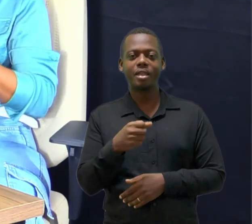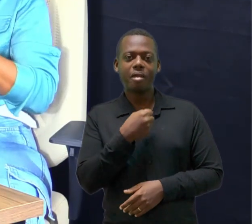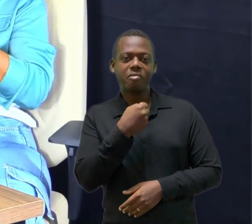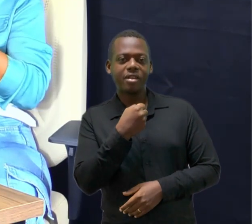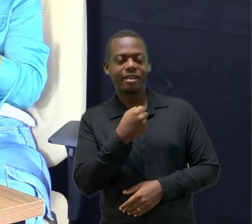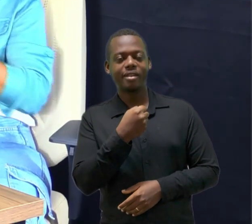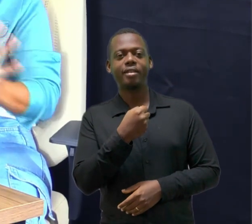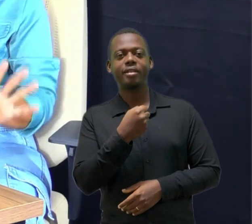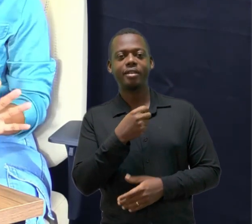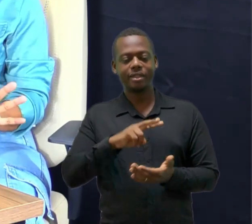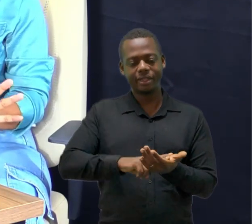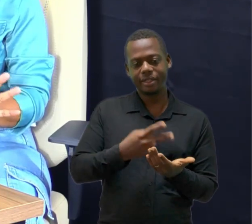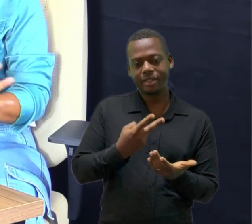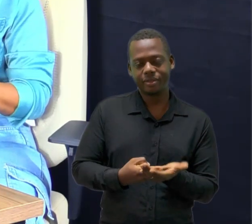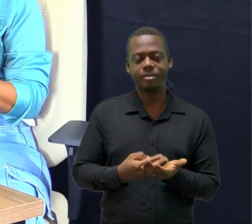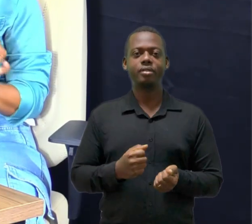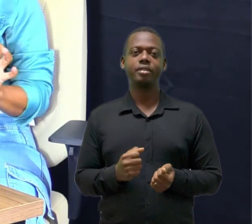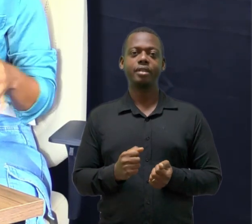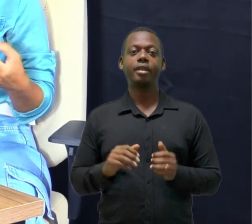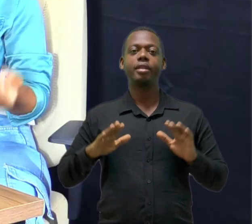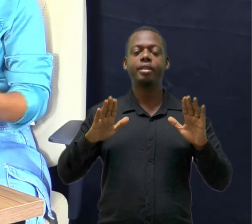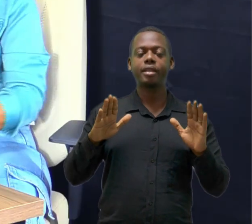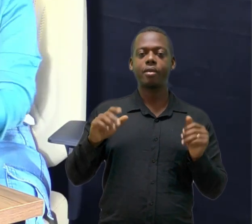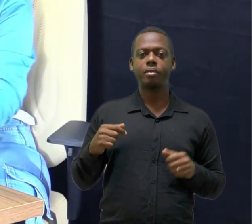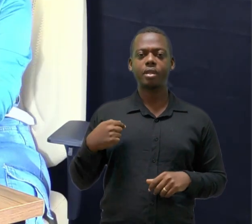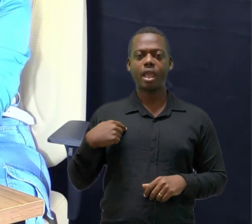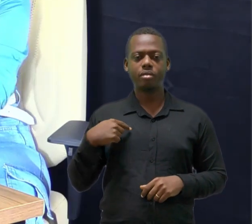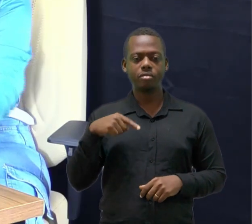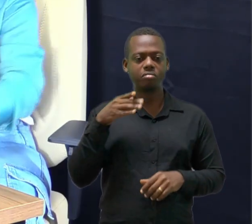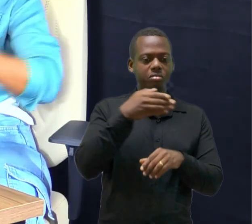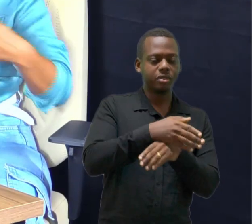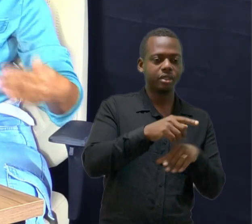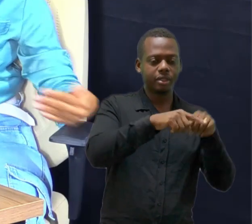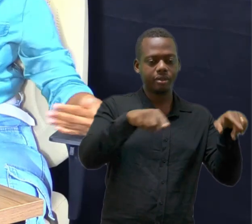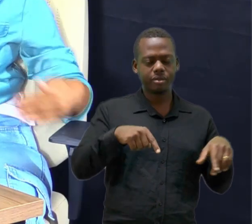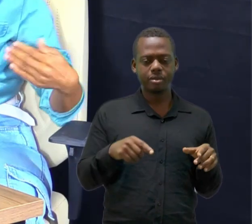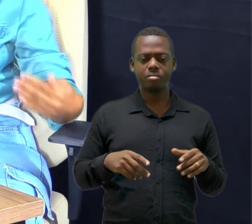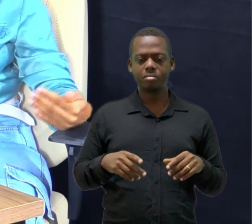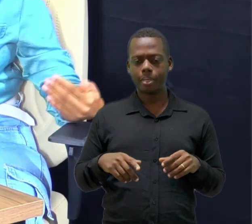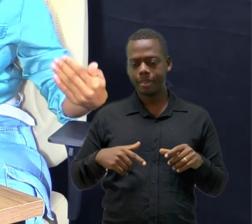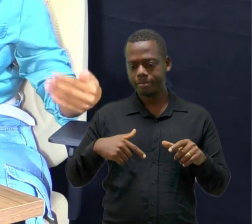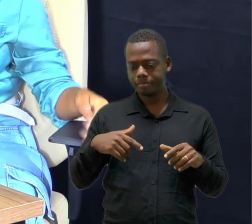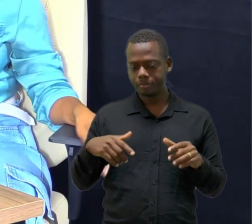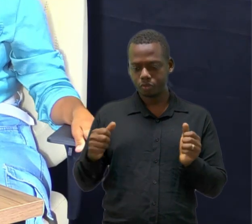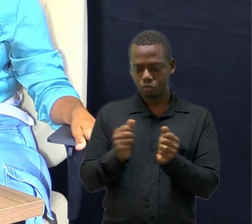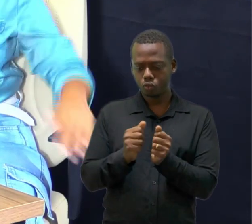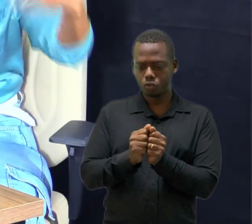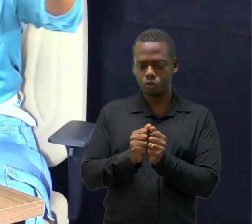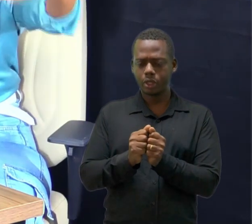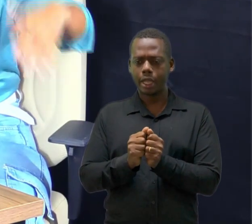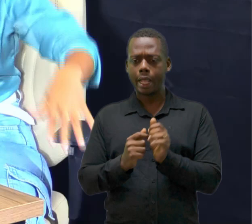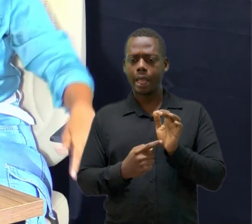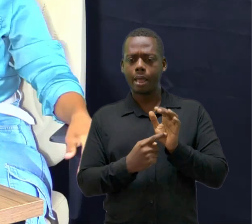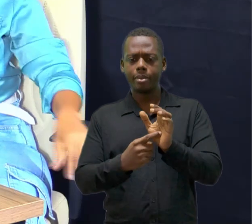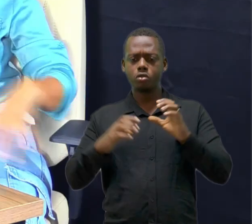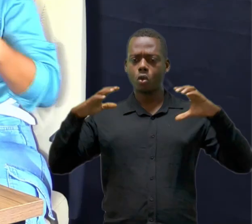caso, traduzir a fala dele, né? Então, quando eu cheguei lá, eu trabalhei isso com ele e terminou ele fazendo um seminário. Ele Maravilha.